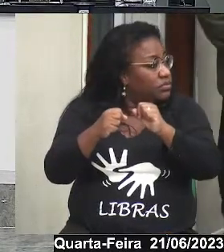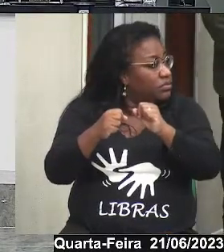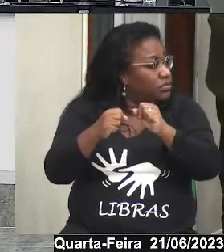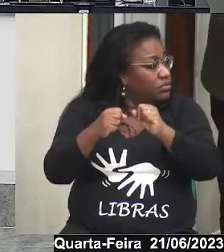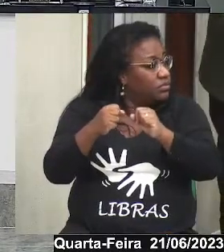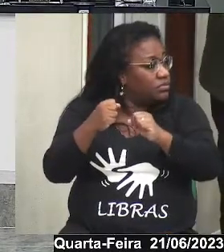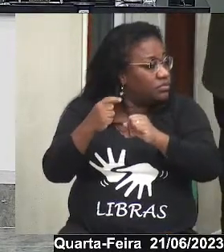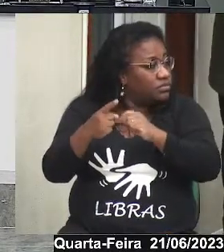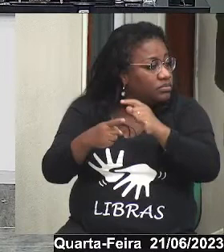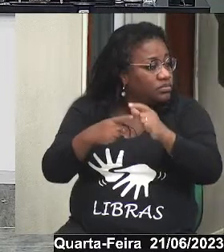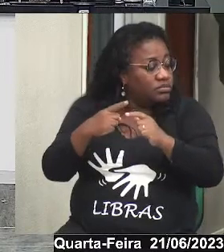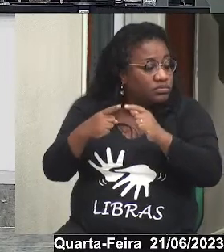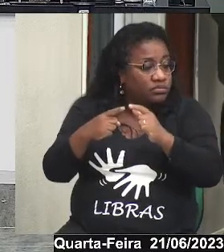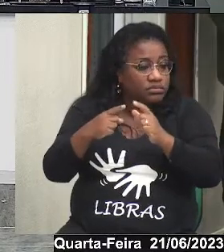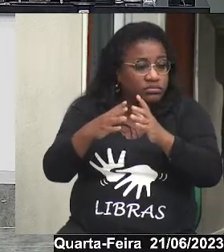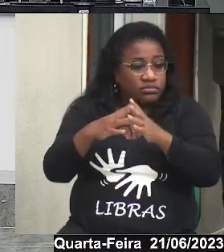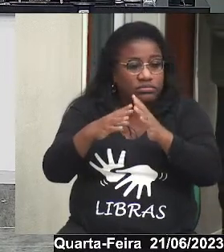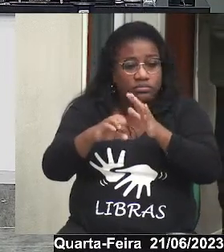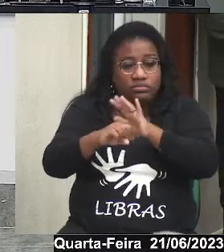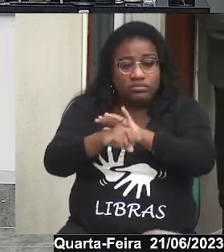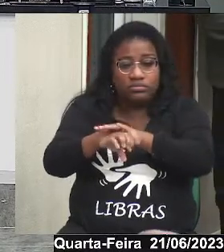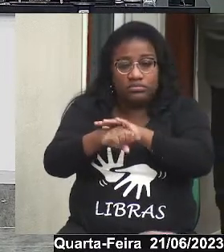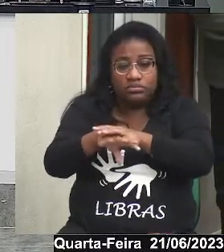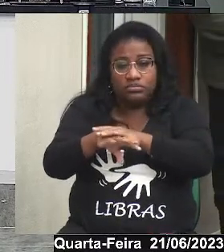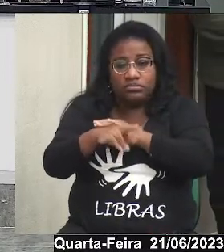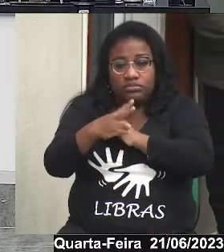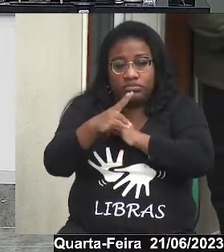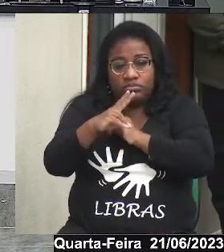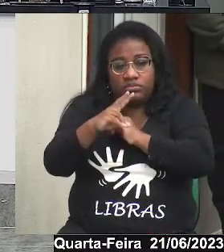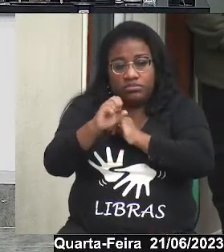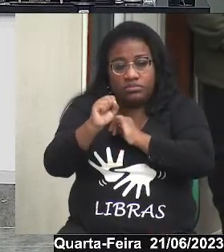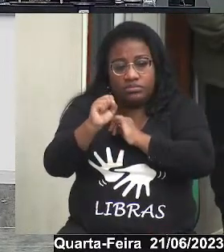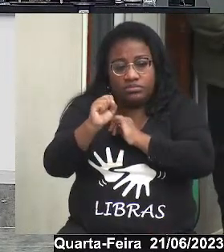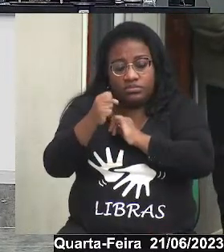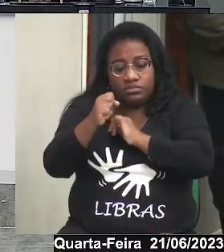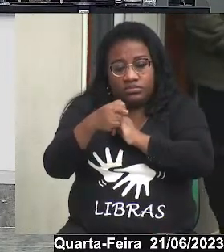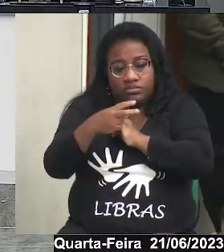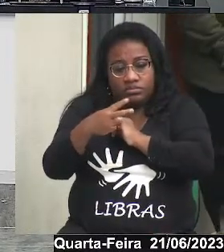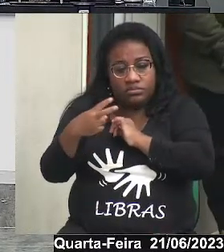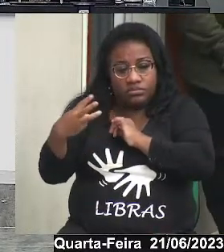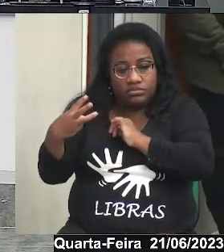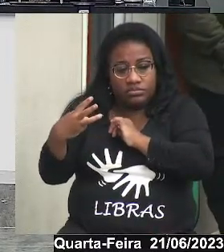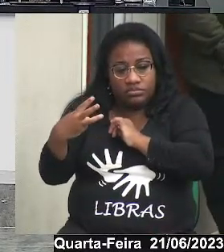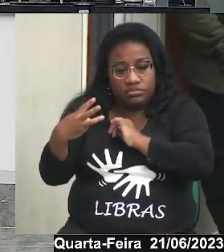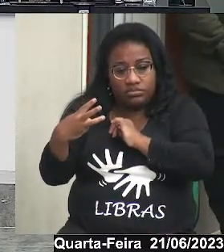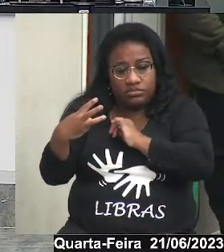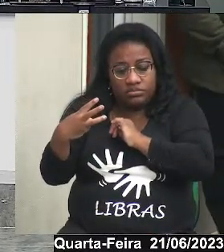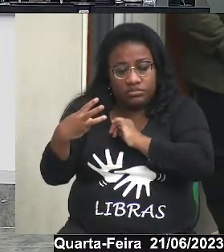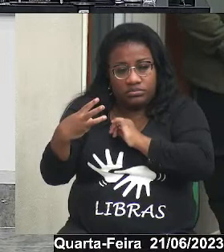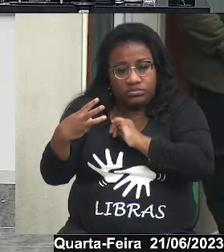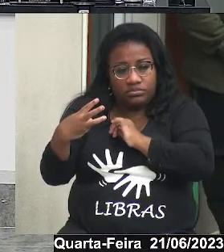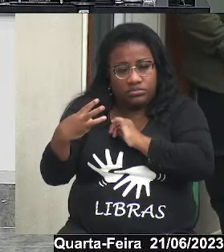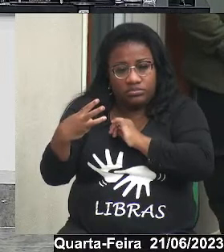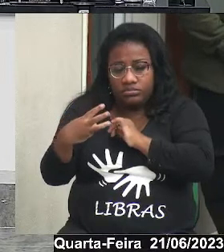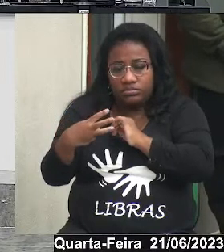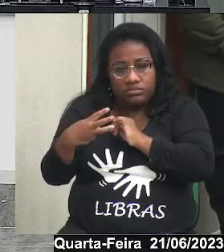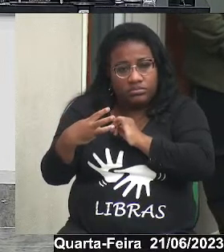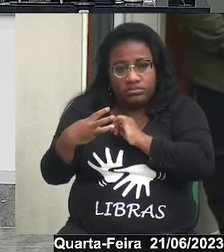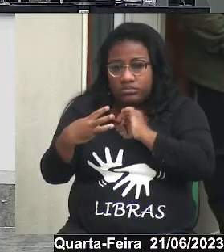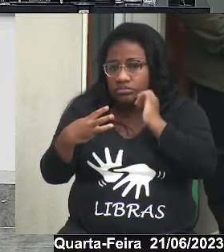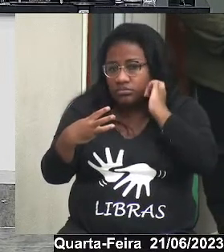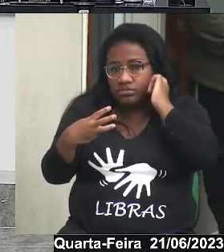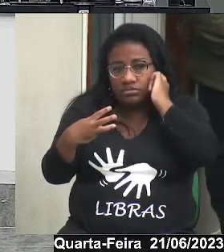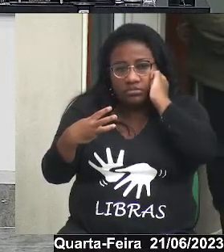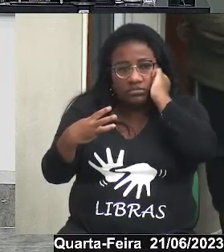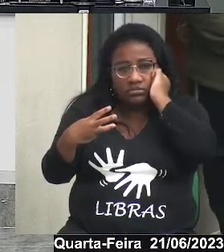primeira copinha feminina de futebol. Indicação 283/2023. Indica ao Poder Executivo Municipal que seja realizado estudo